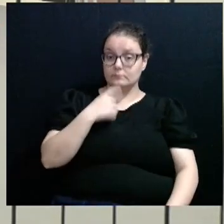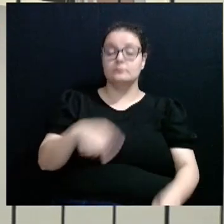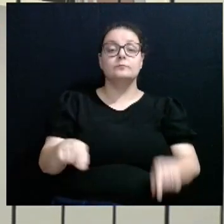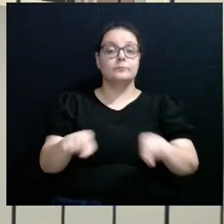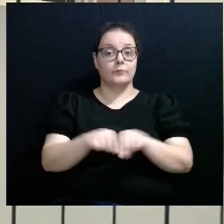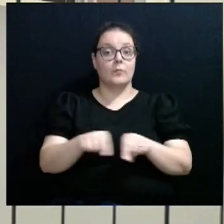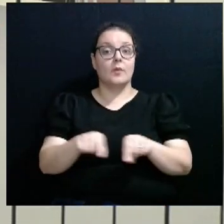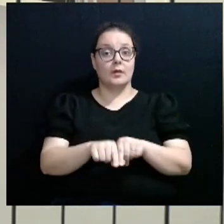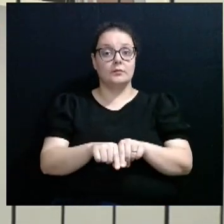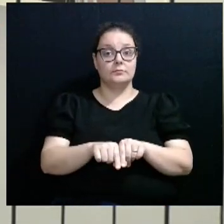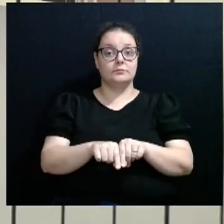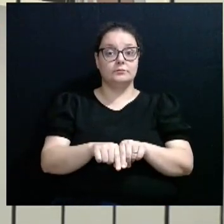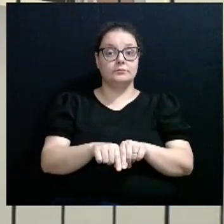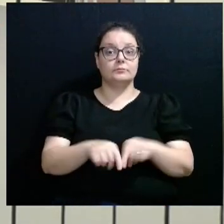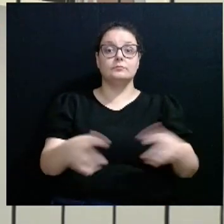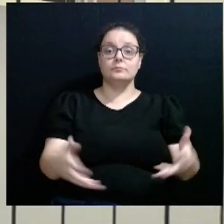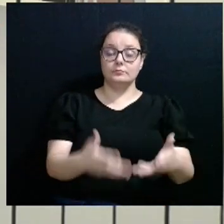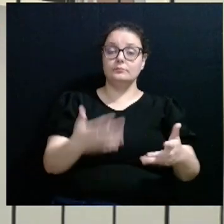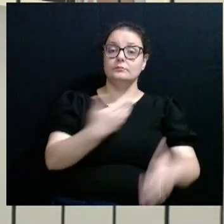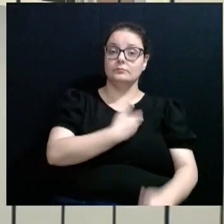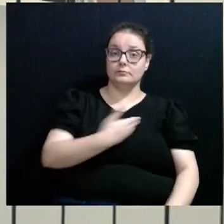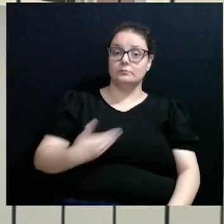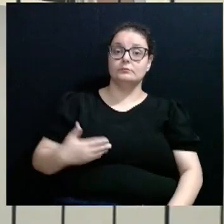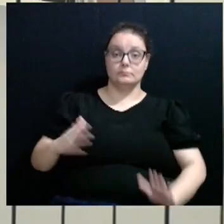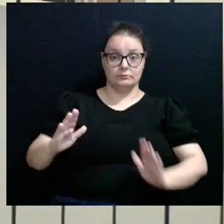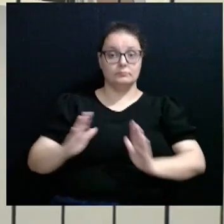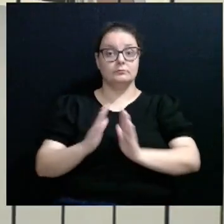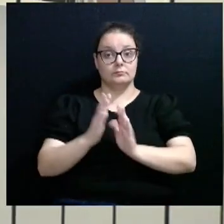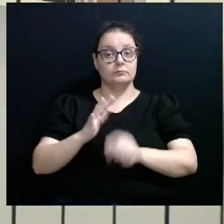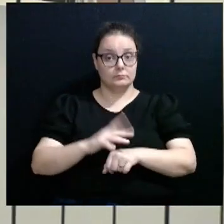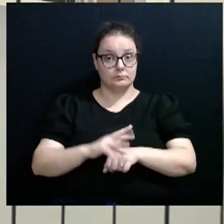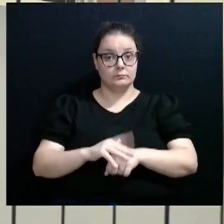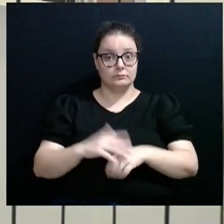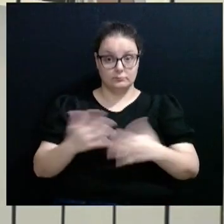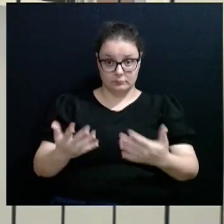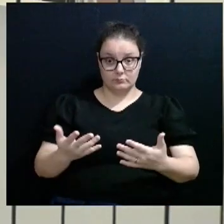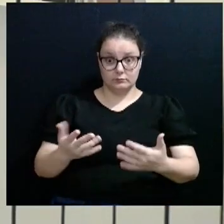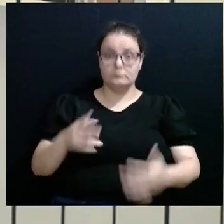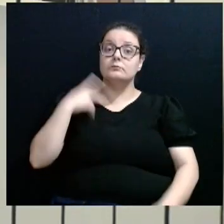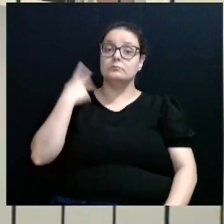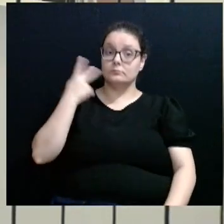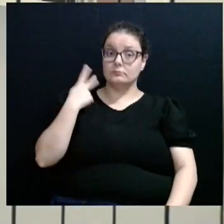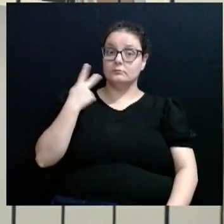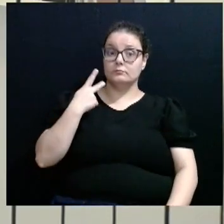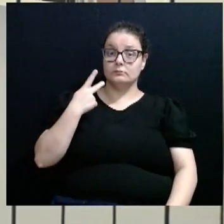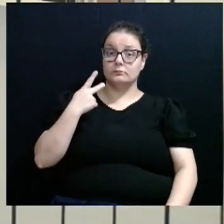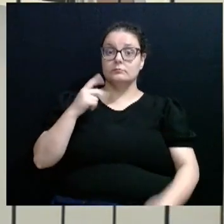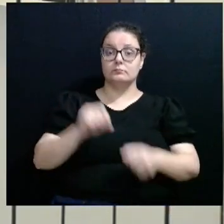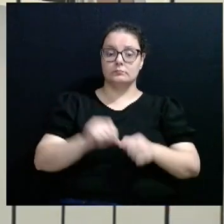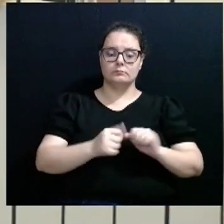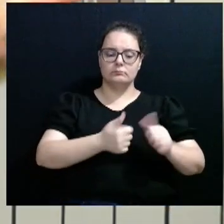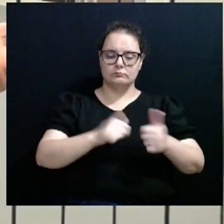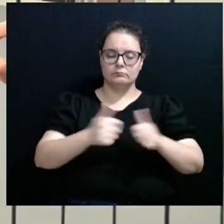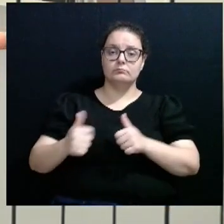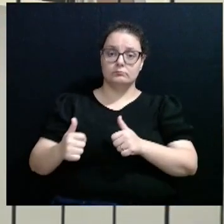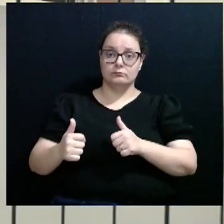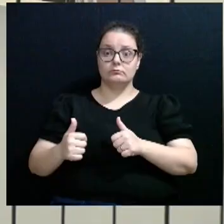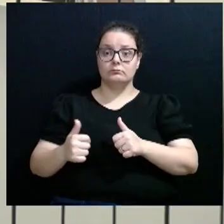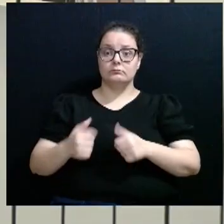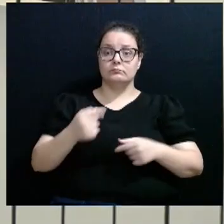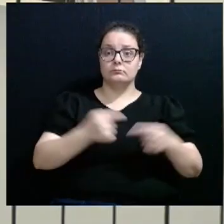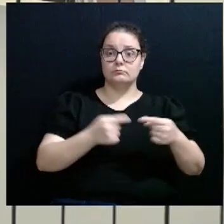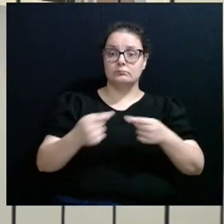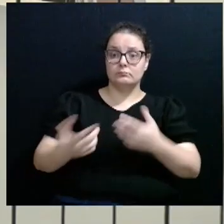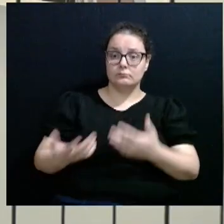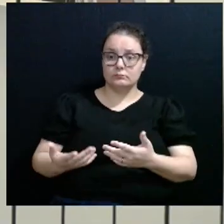iniciativas públicas de enfrentamento às doenças. A parlamentar realizou um balanço sobre as discussões, os debates